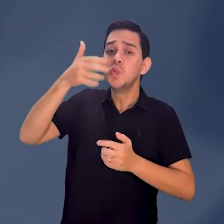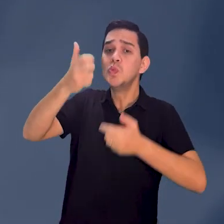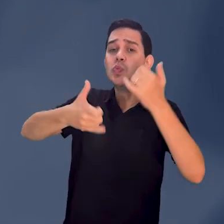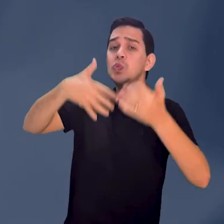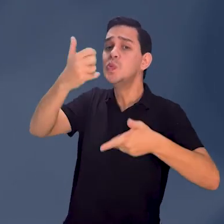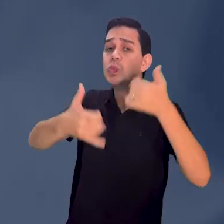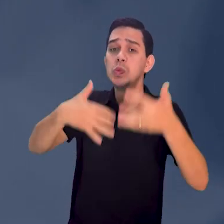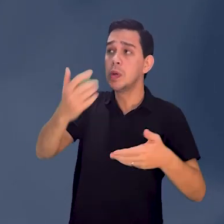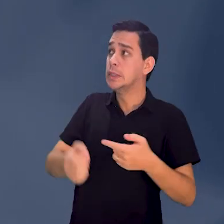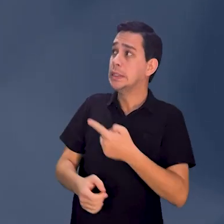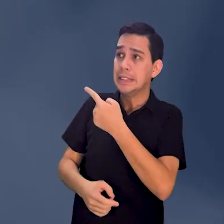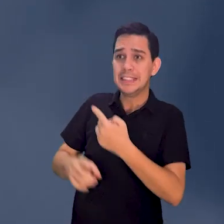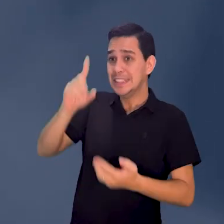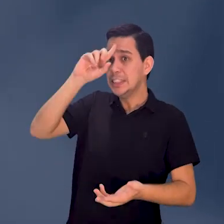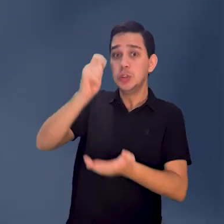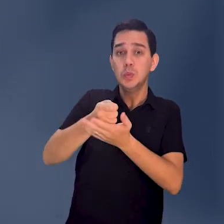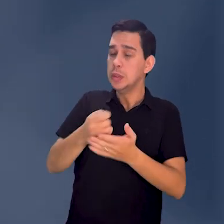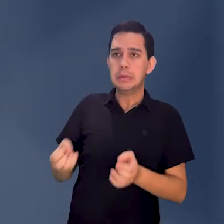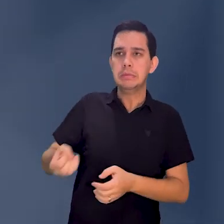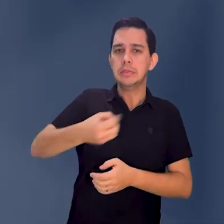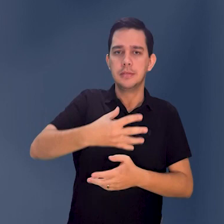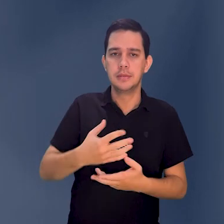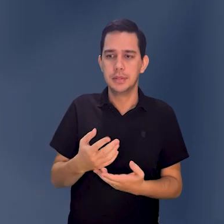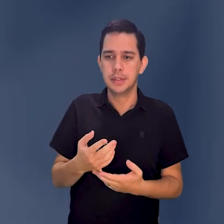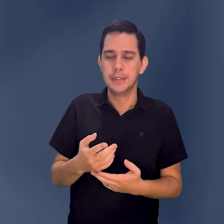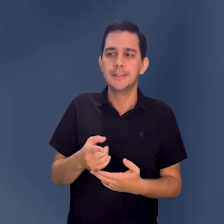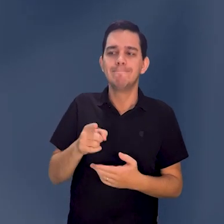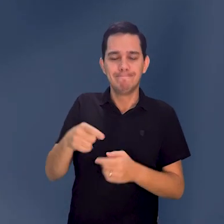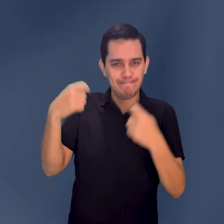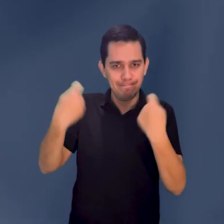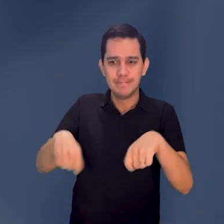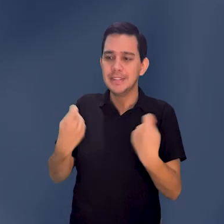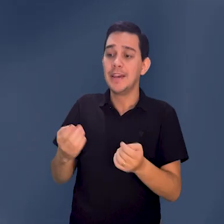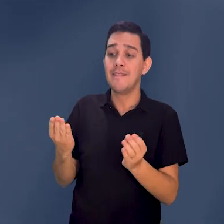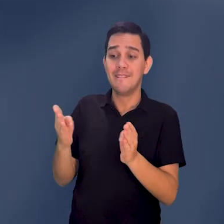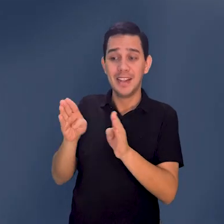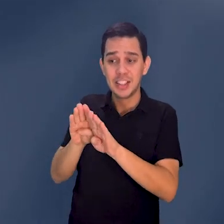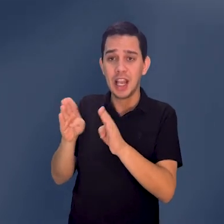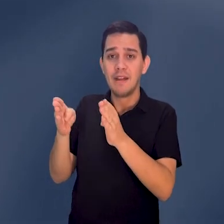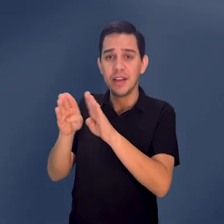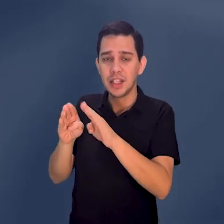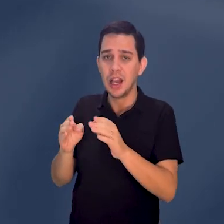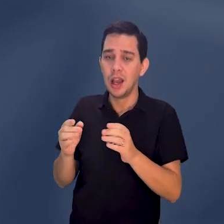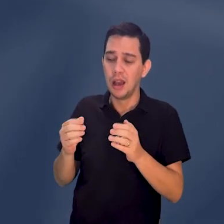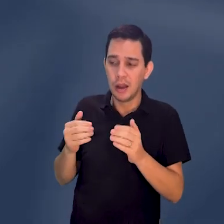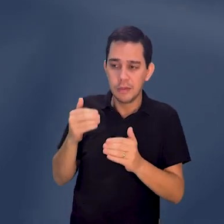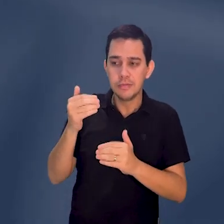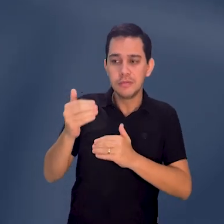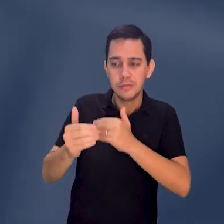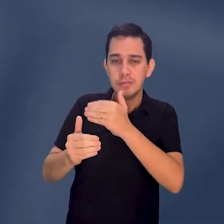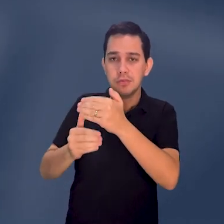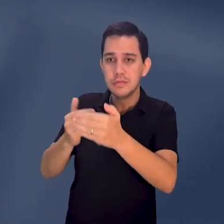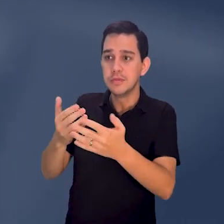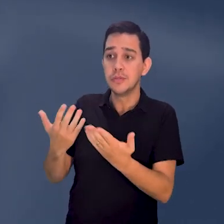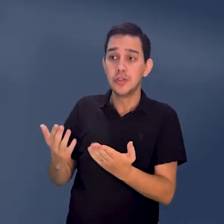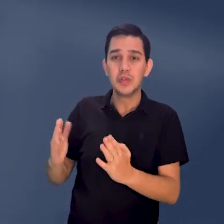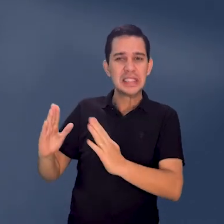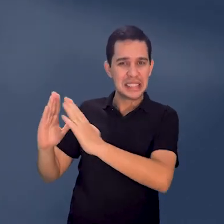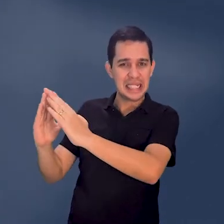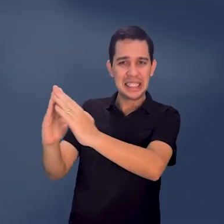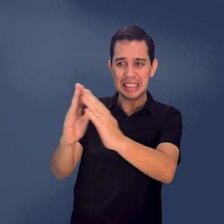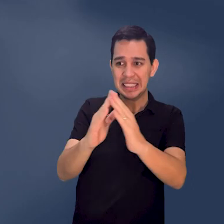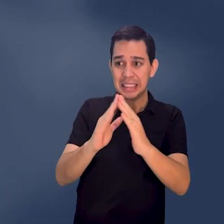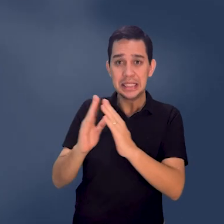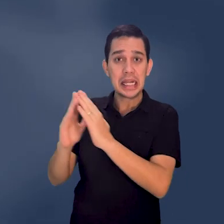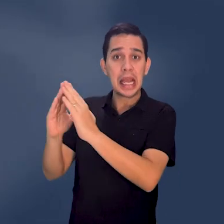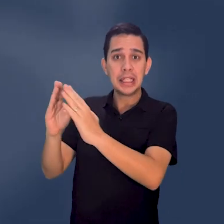ela foi um divisor de águas e ela preconiza o fechamento gradual de todas as instituições, de todos os manicômios,